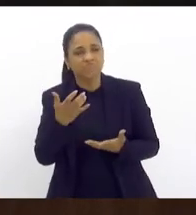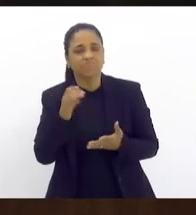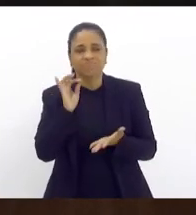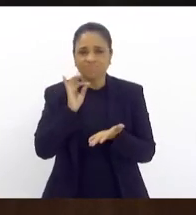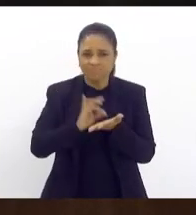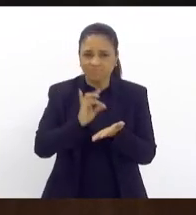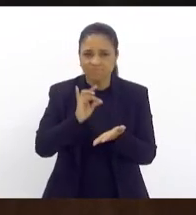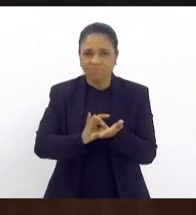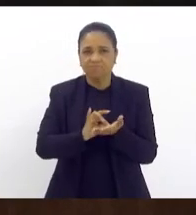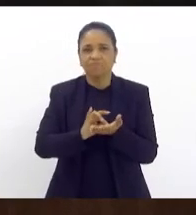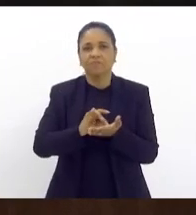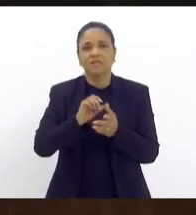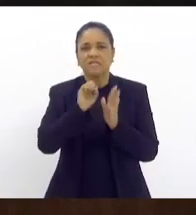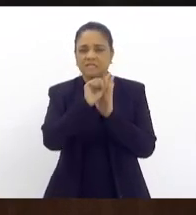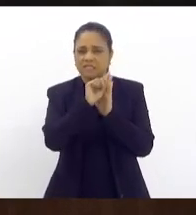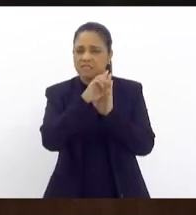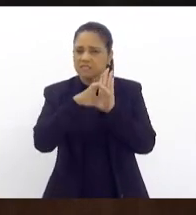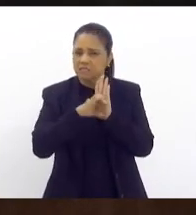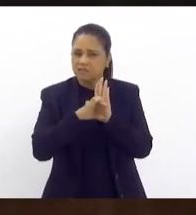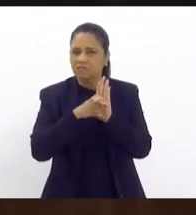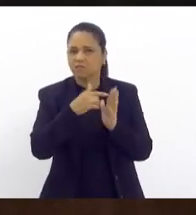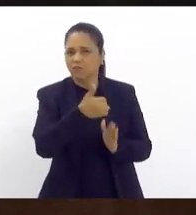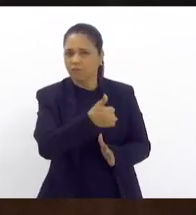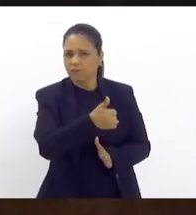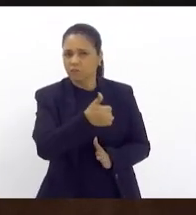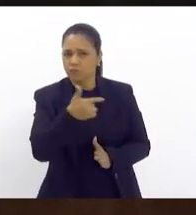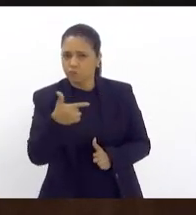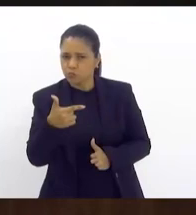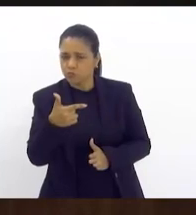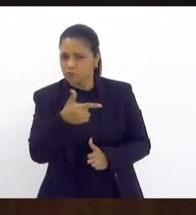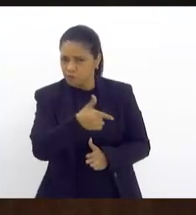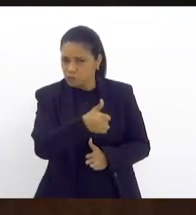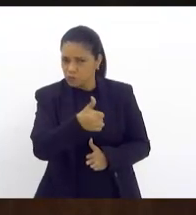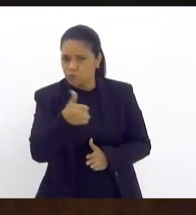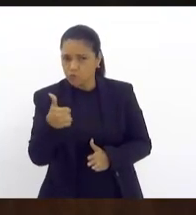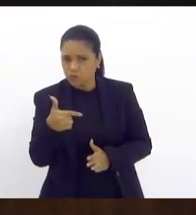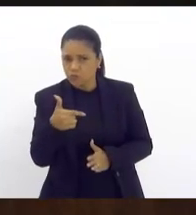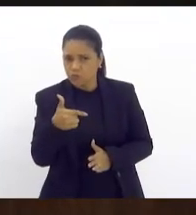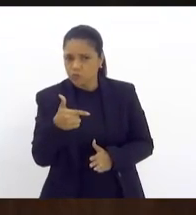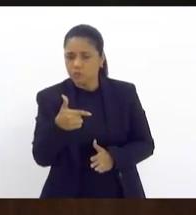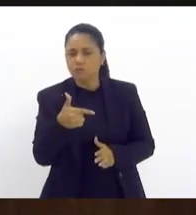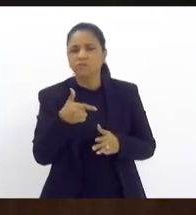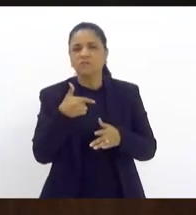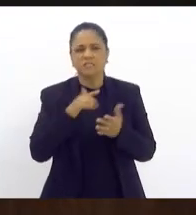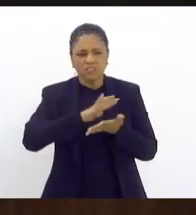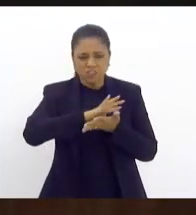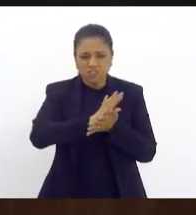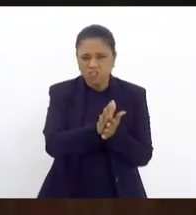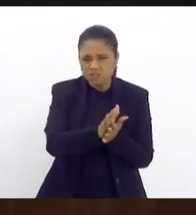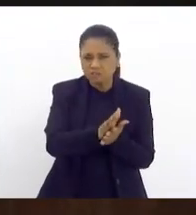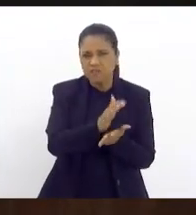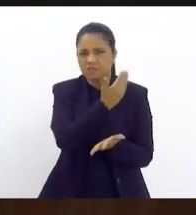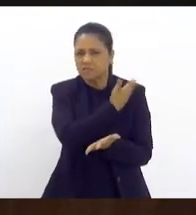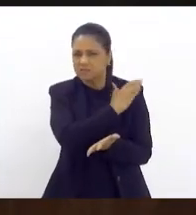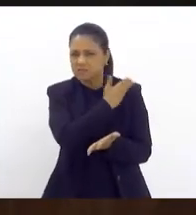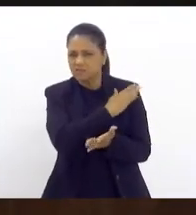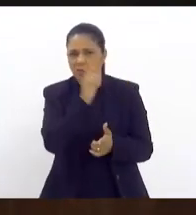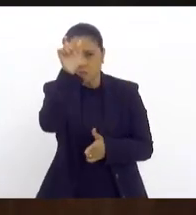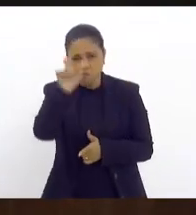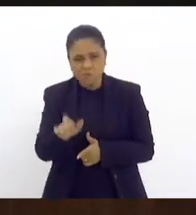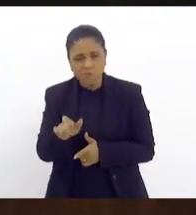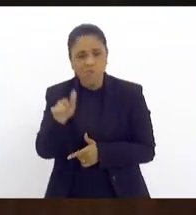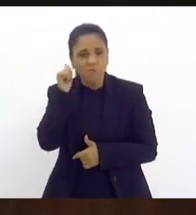a gente tem pleno século 21 que ainda persiste a discriminação as mulheres no mercado de trabalho e